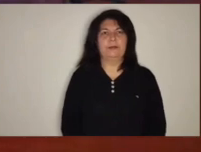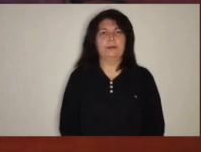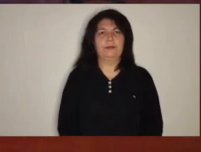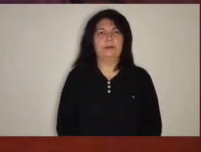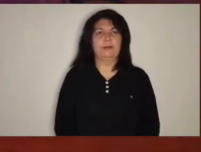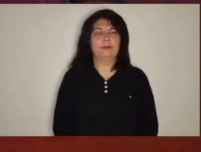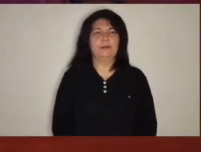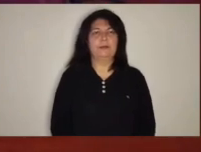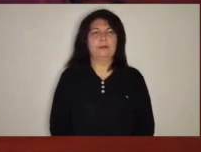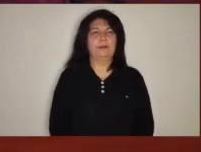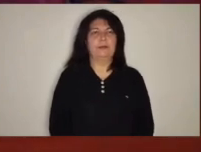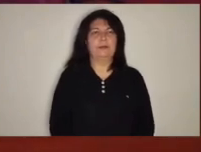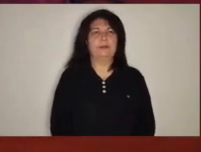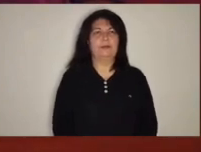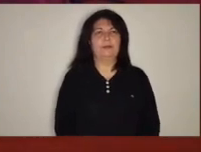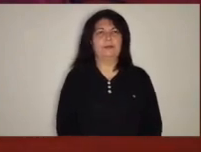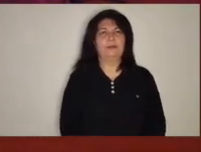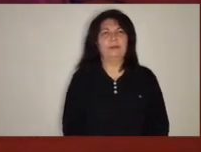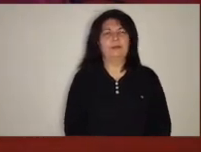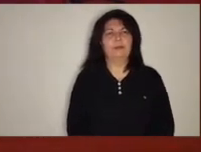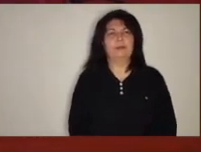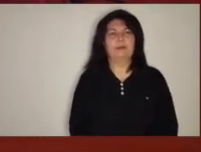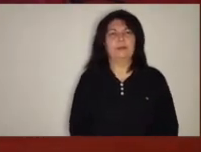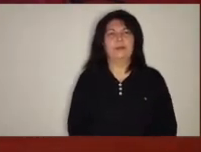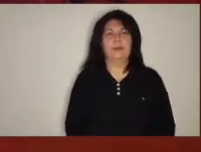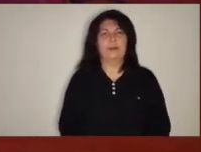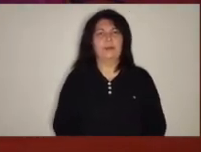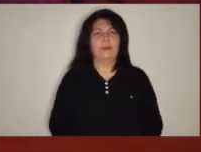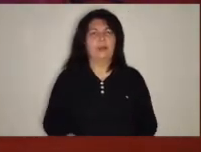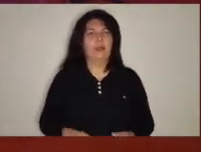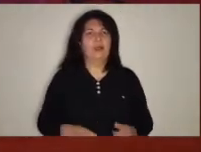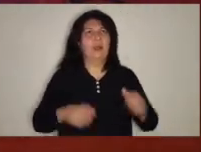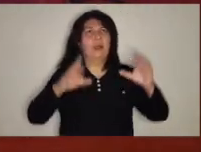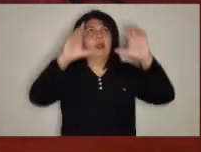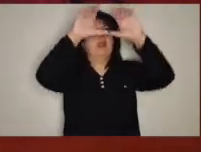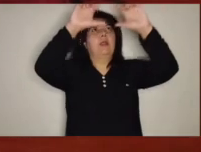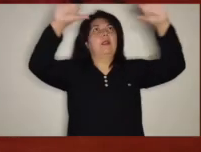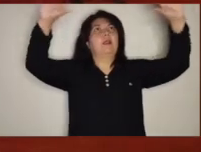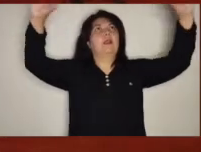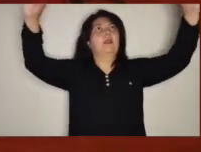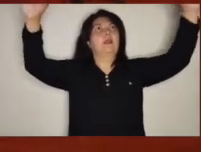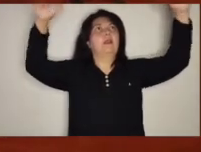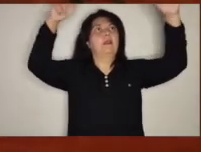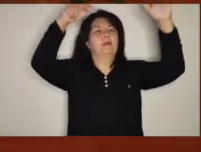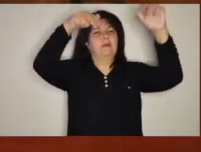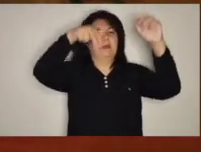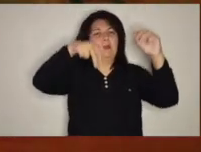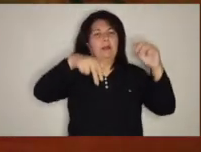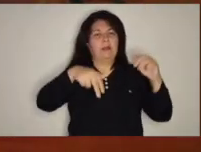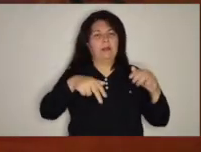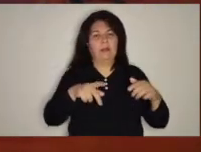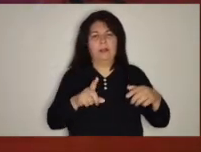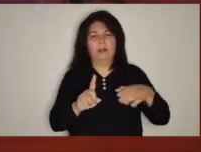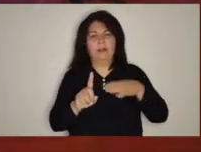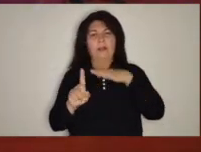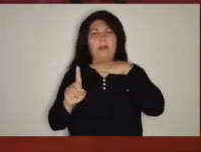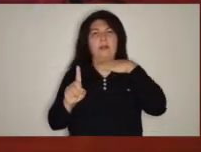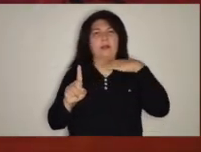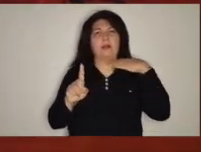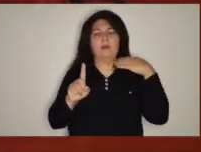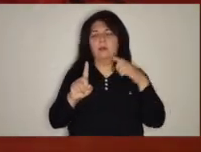Ele abriu mão de sua glória, sangrando no madeiro